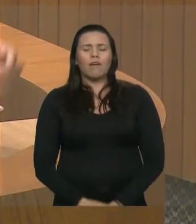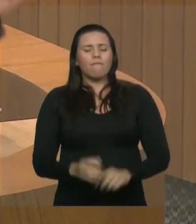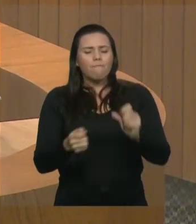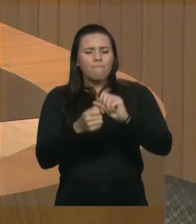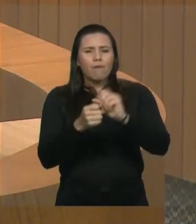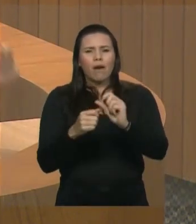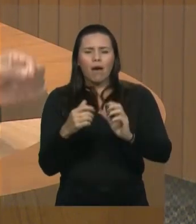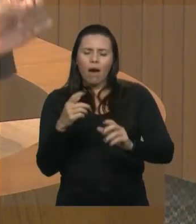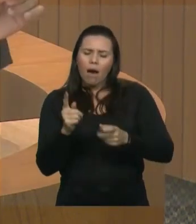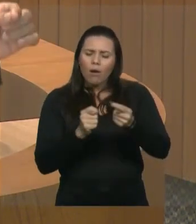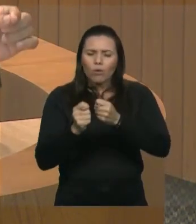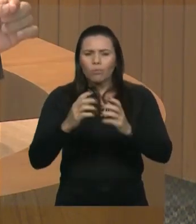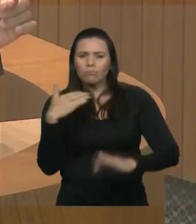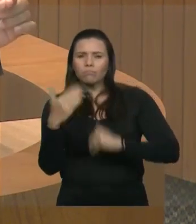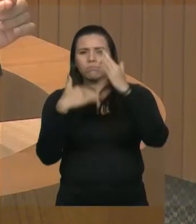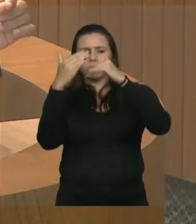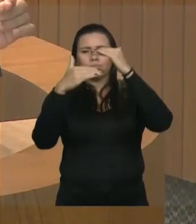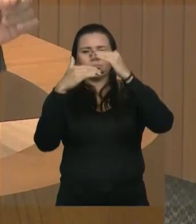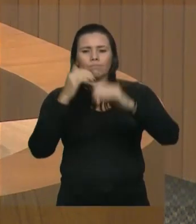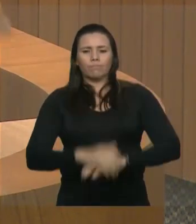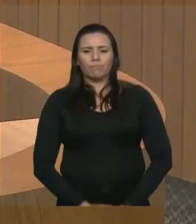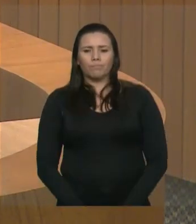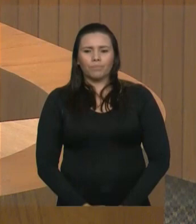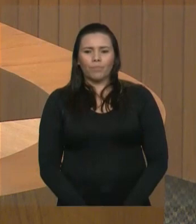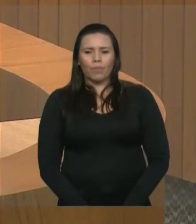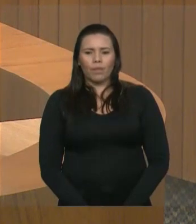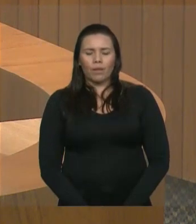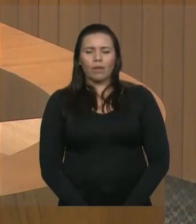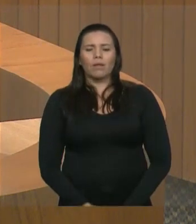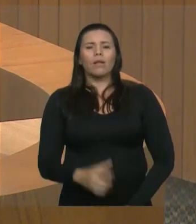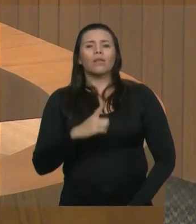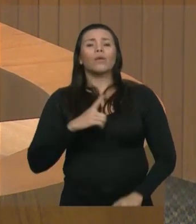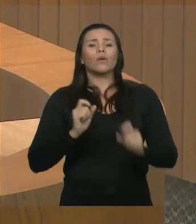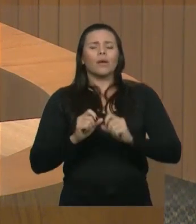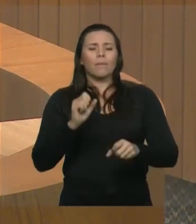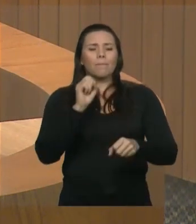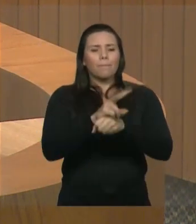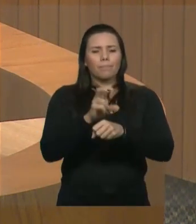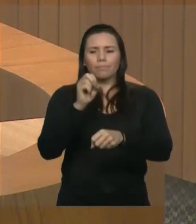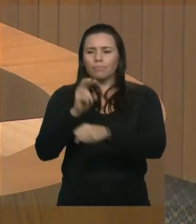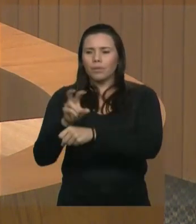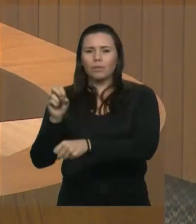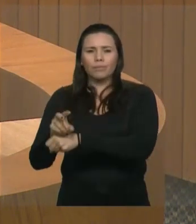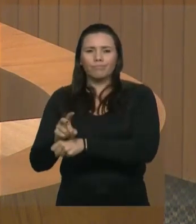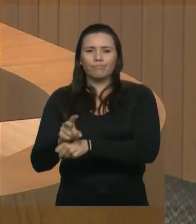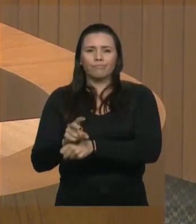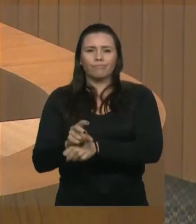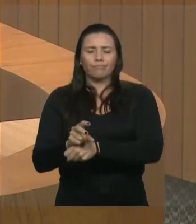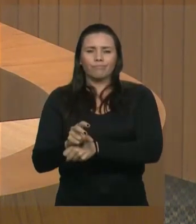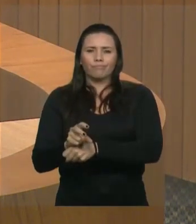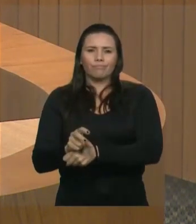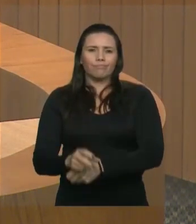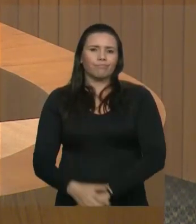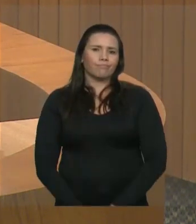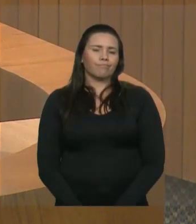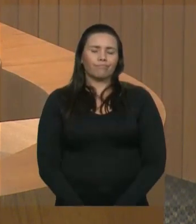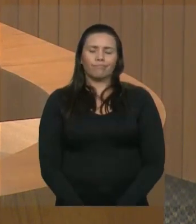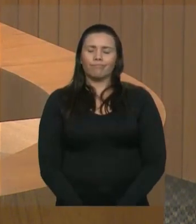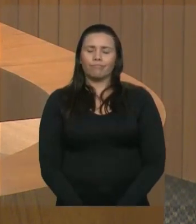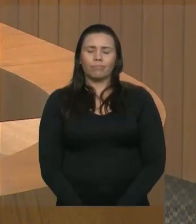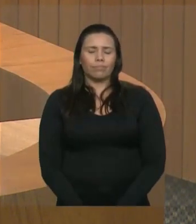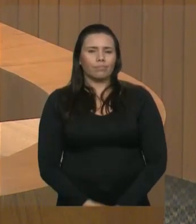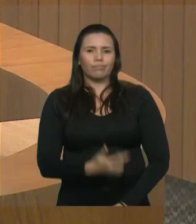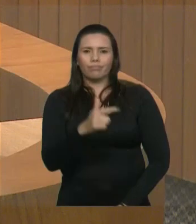temos o aumento da quantidade de desempregados, o percentual de pobreza no Maranhão, que